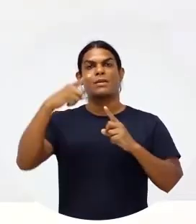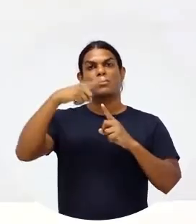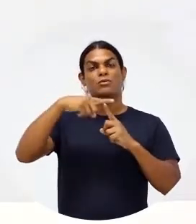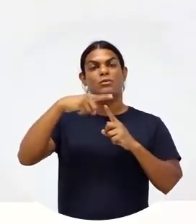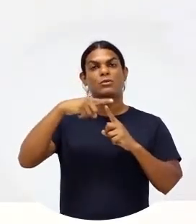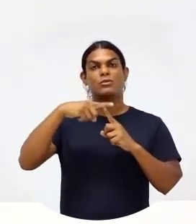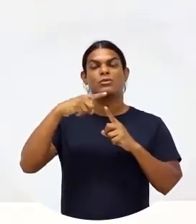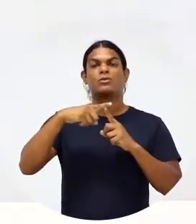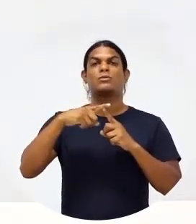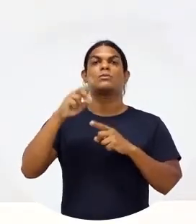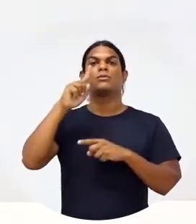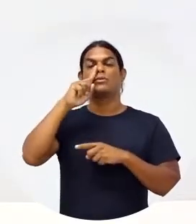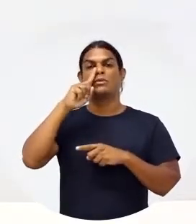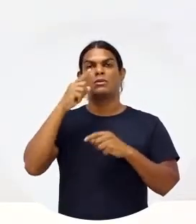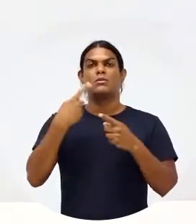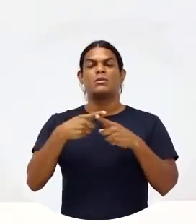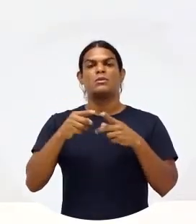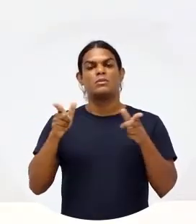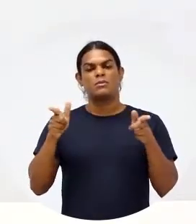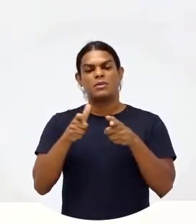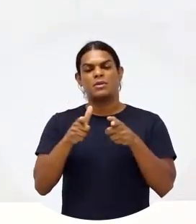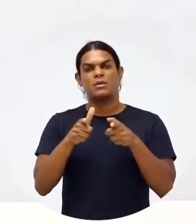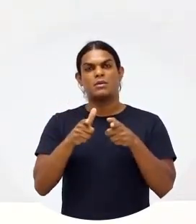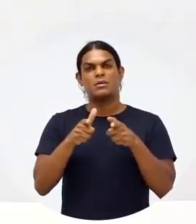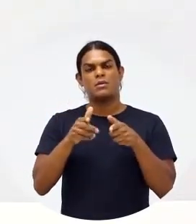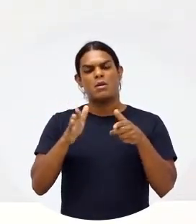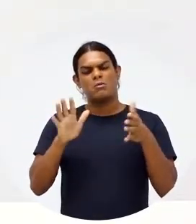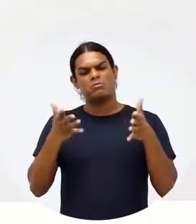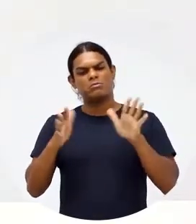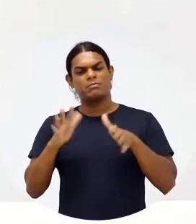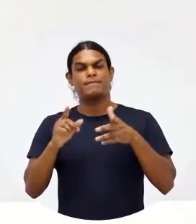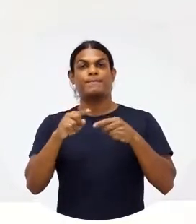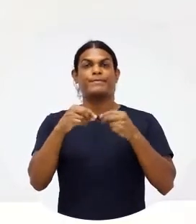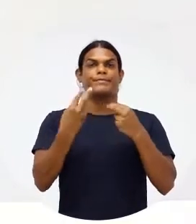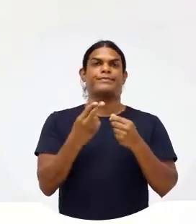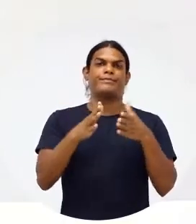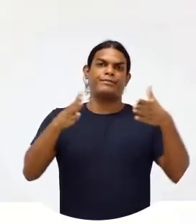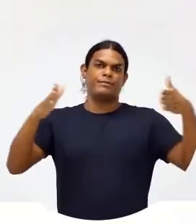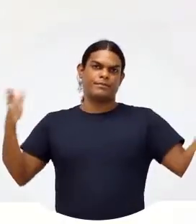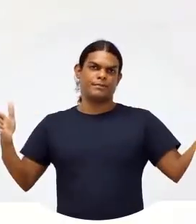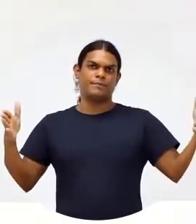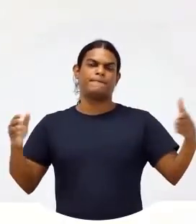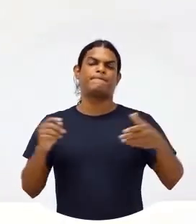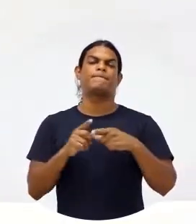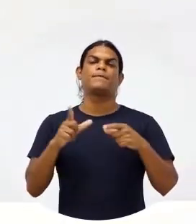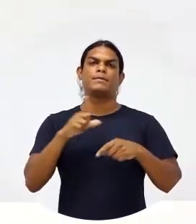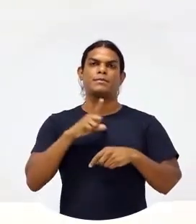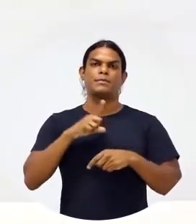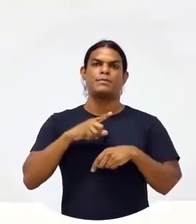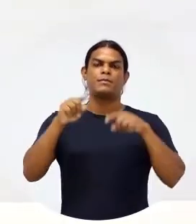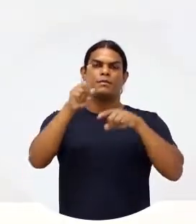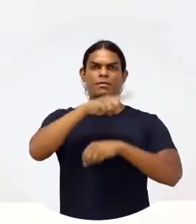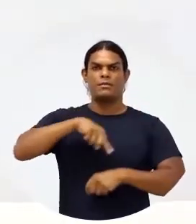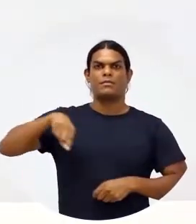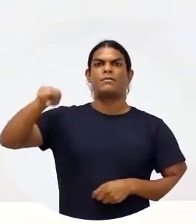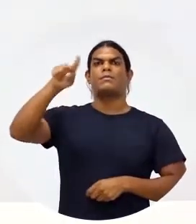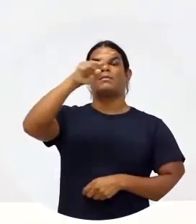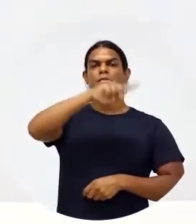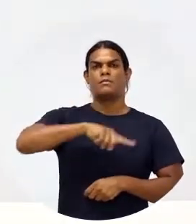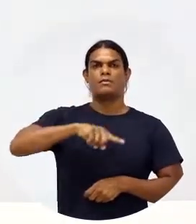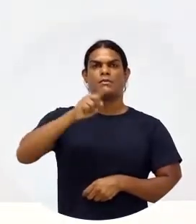risco, que pode ser pequeno, médio ou grande. Então, a gente vai ter circunferências desses